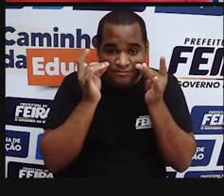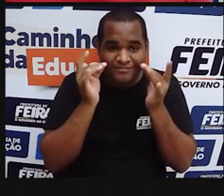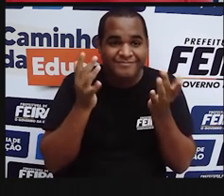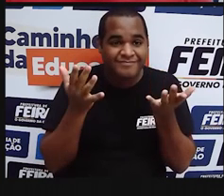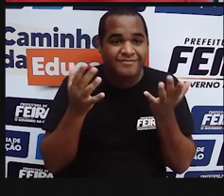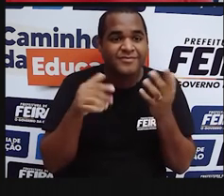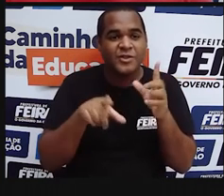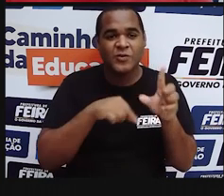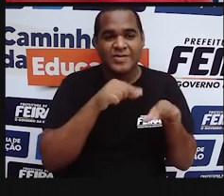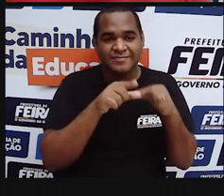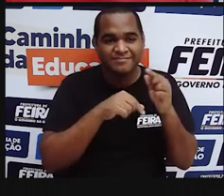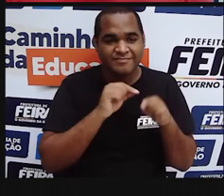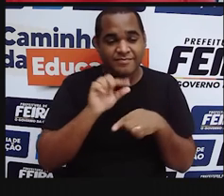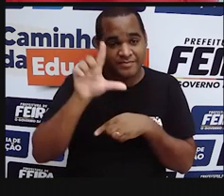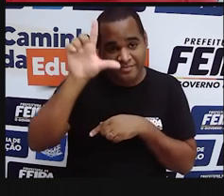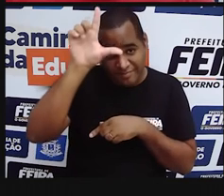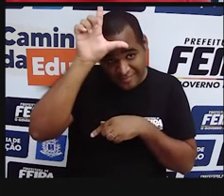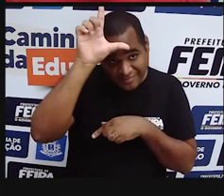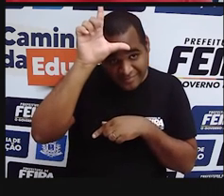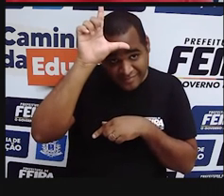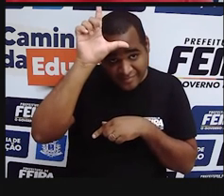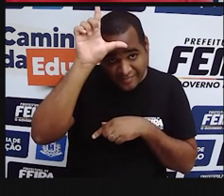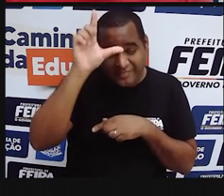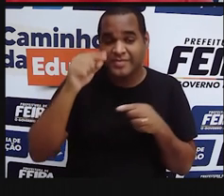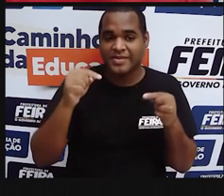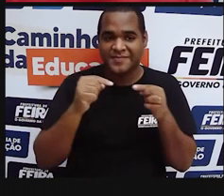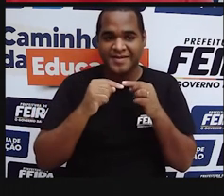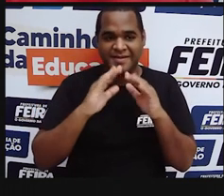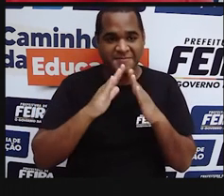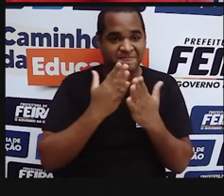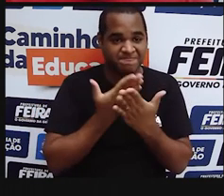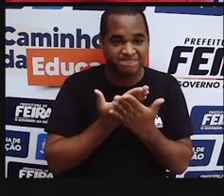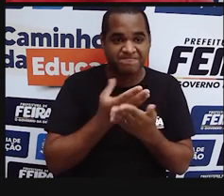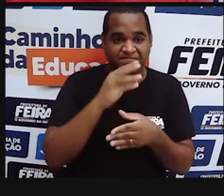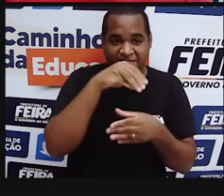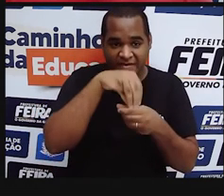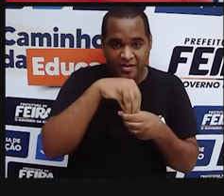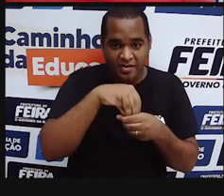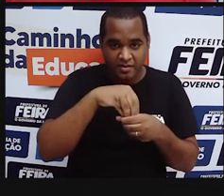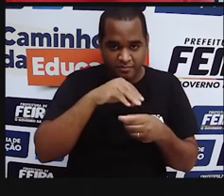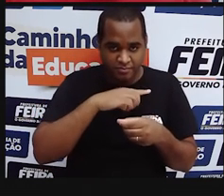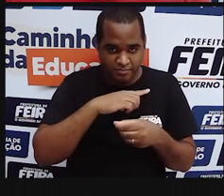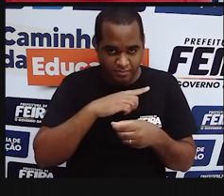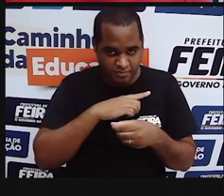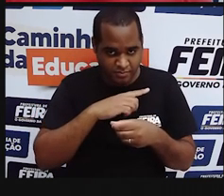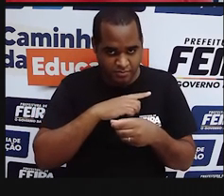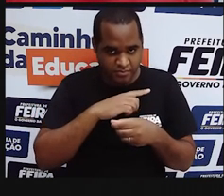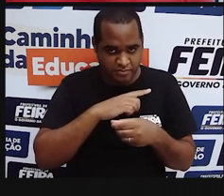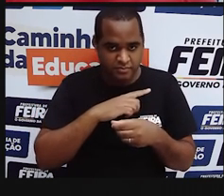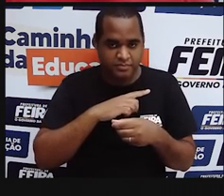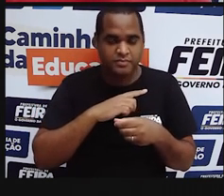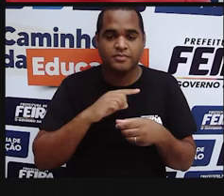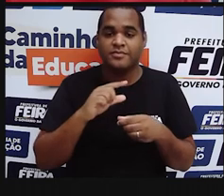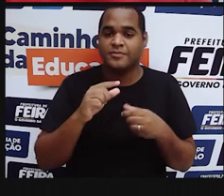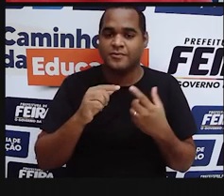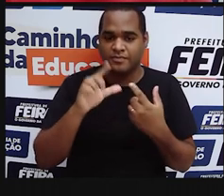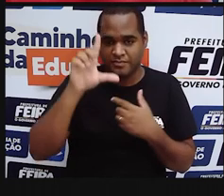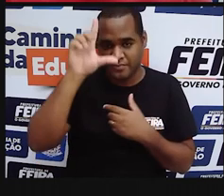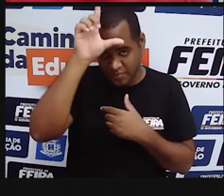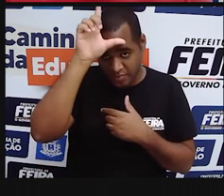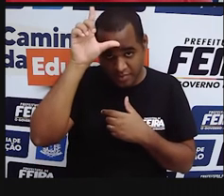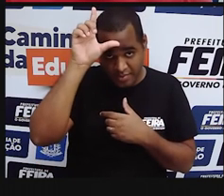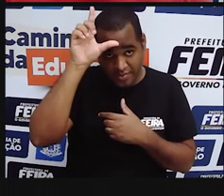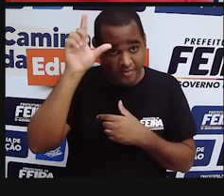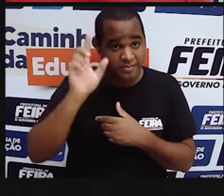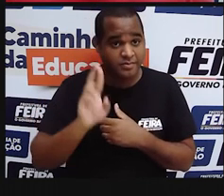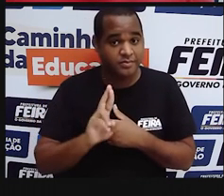é a eleição de líder, né, que sempre é o exercício da democracia, na qual vocês, estudantes, vão lá e elegem quem vai ser o